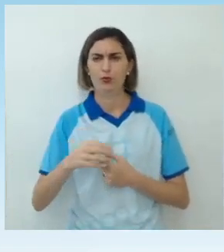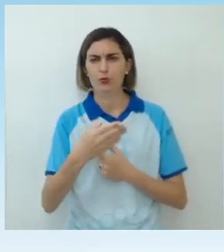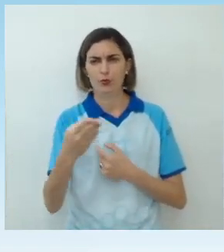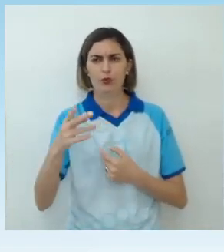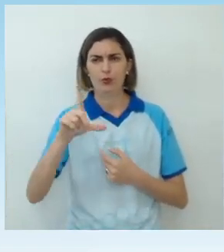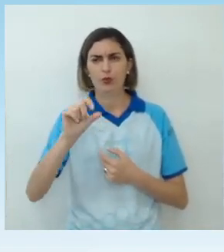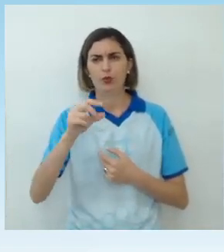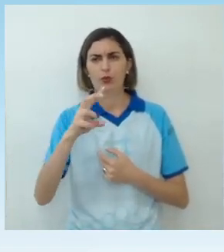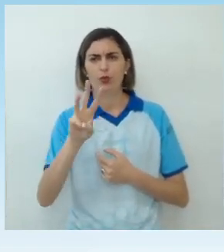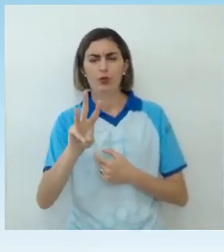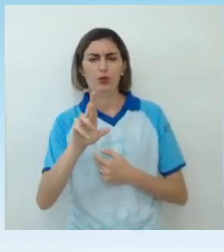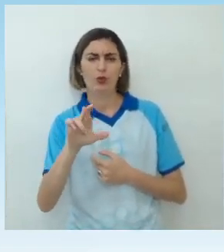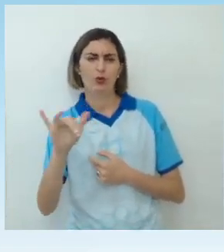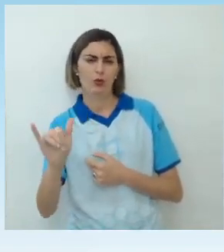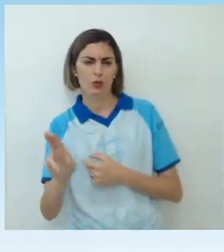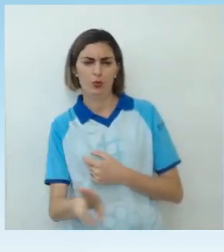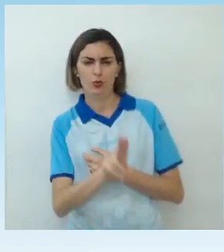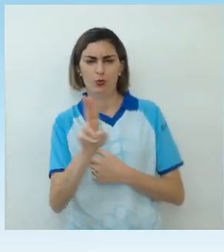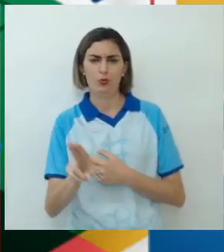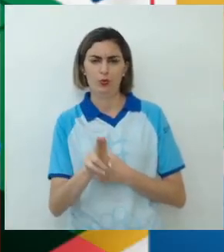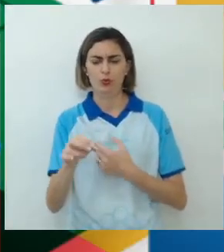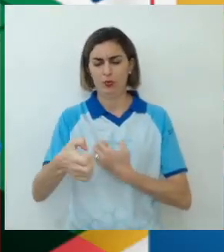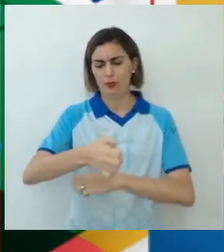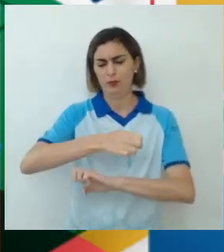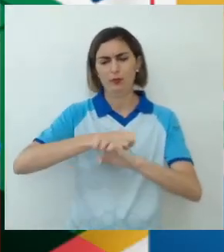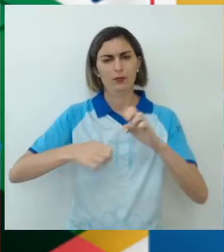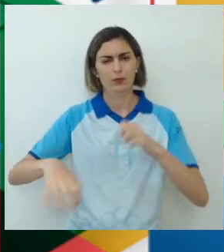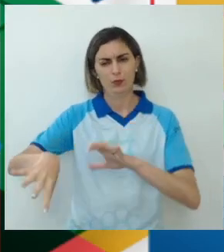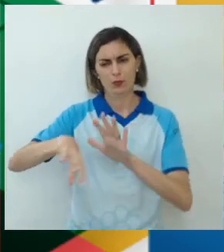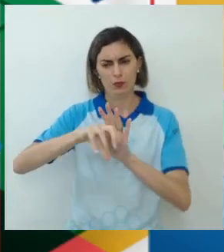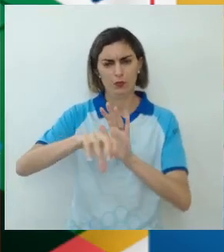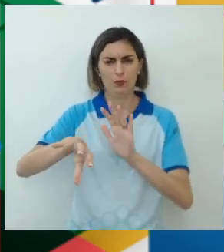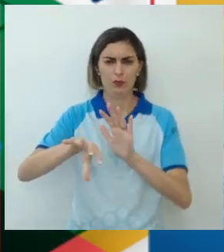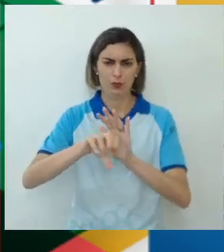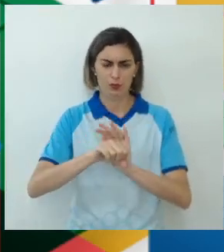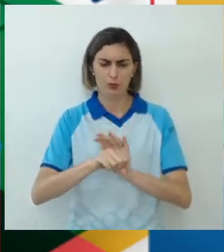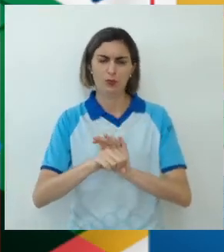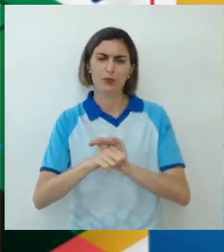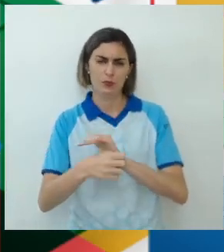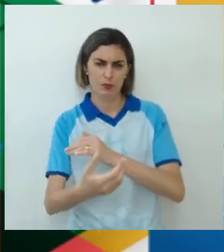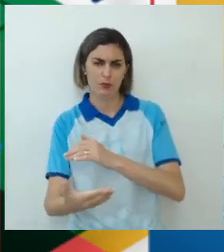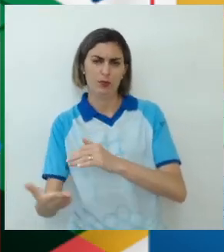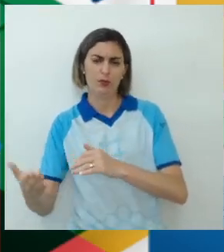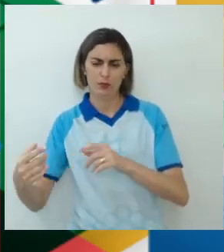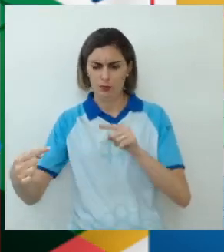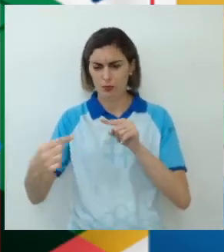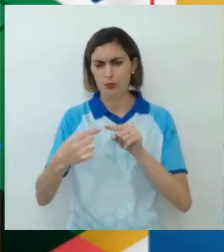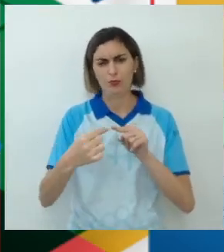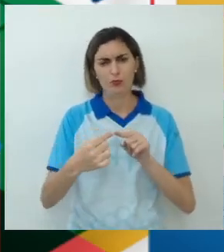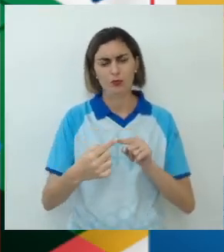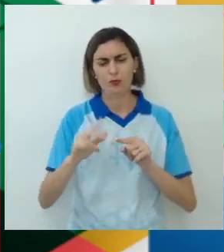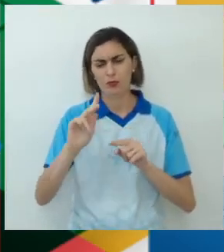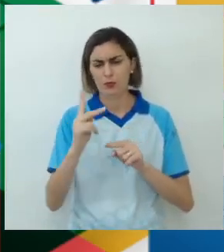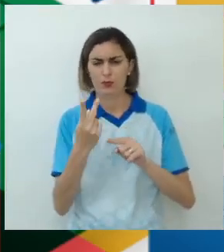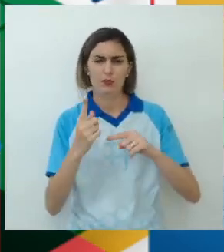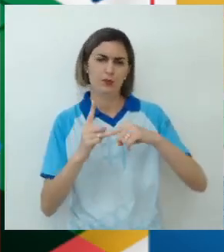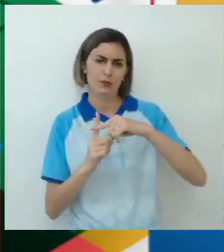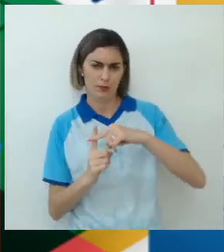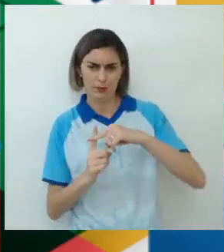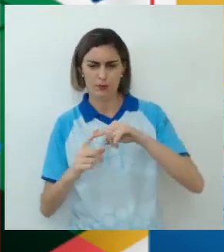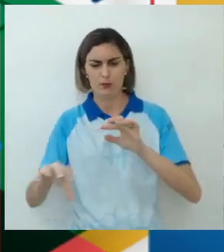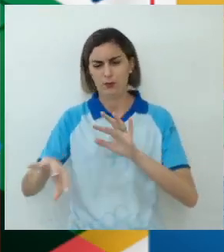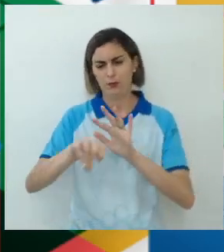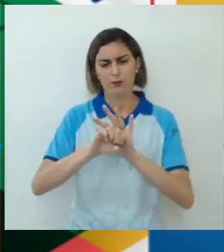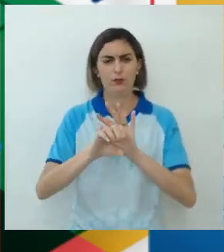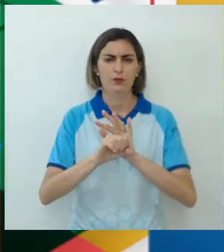Bronsted-Lowry usa o seu par de elétrons para capturar, para prender-se, para ligar-se a um H+, para